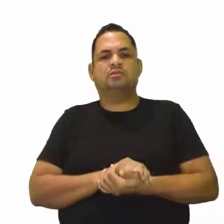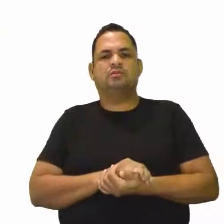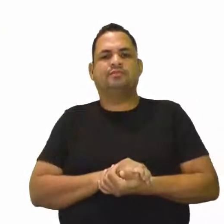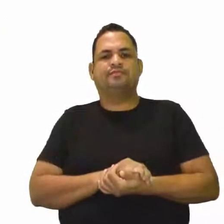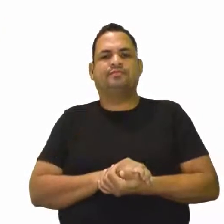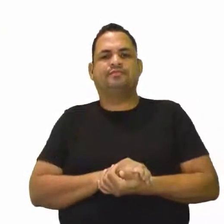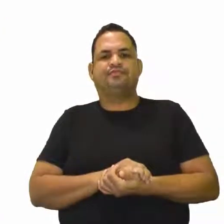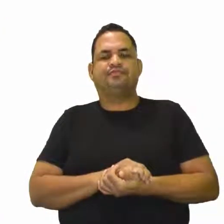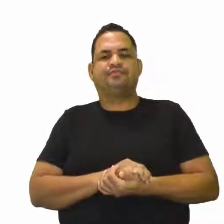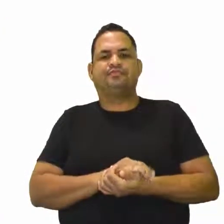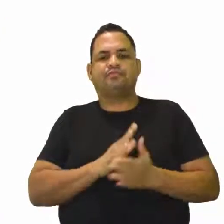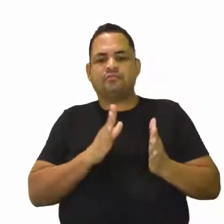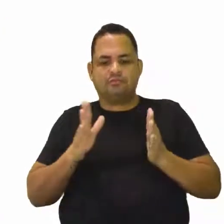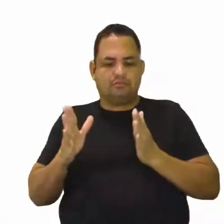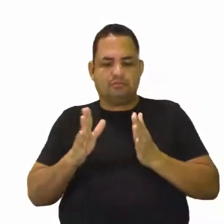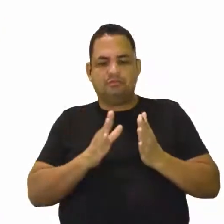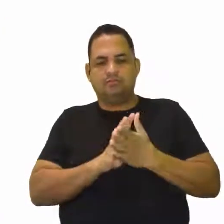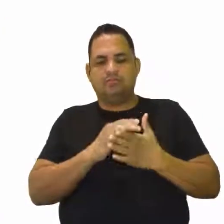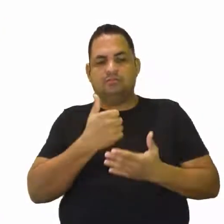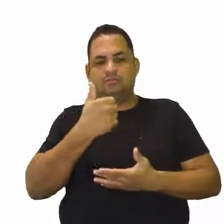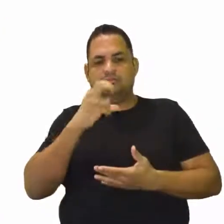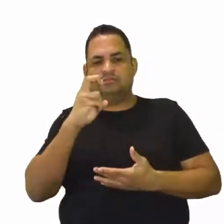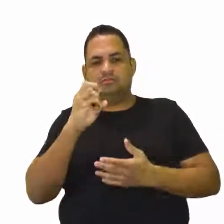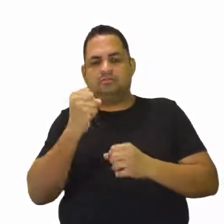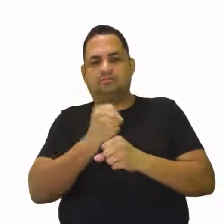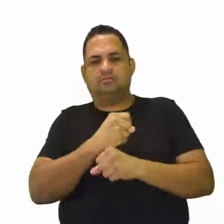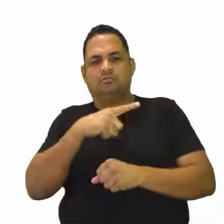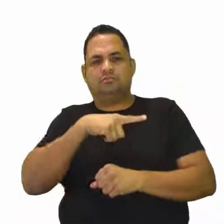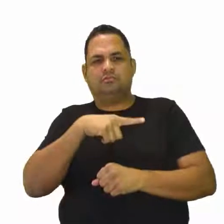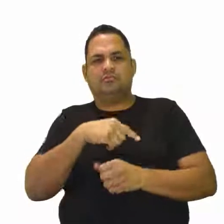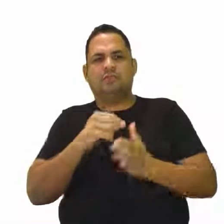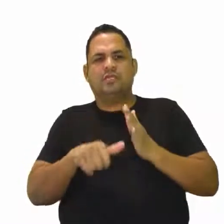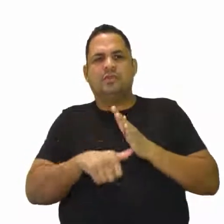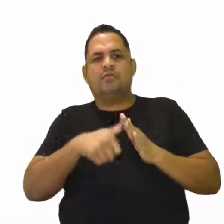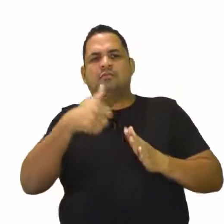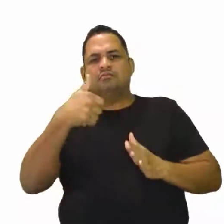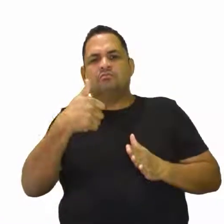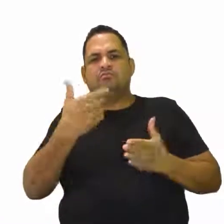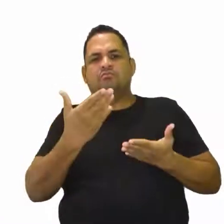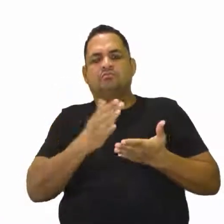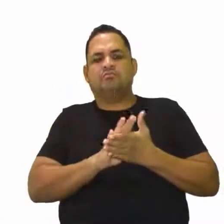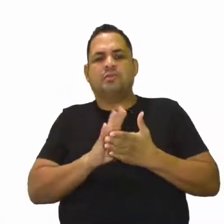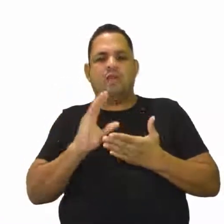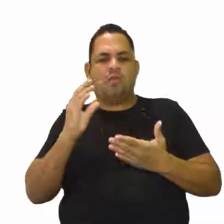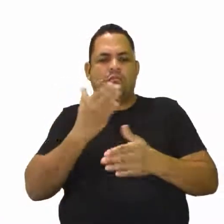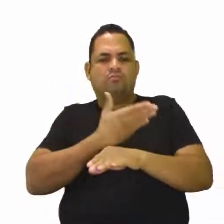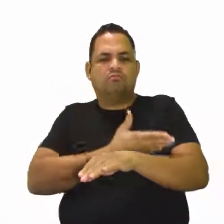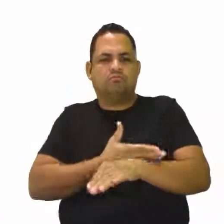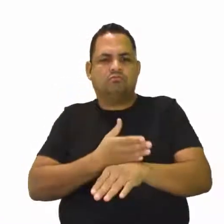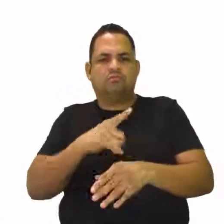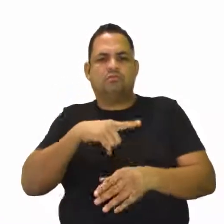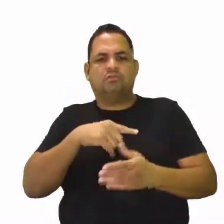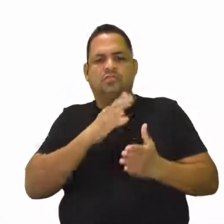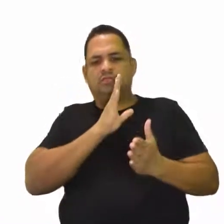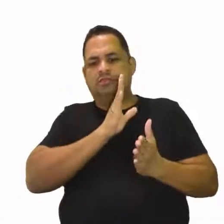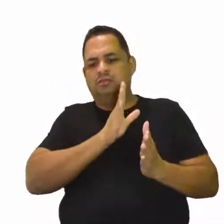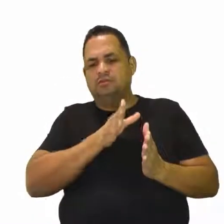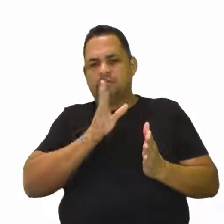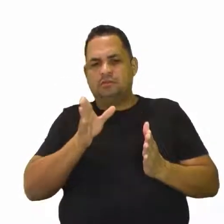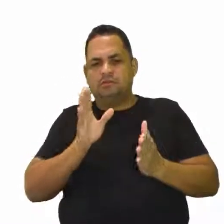Nós vamos ver que durante esses 15 anos, nós tivemos um primeiro momento. Nós costumamos dizer que Getúlio Vargas tem várias